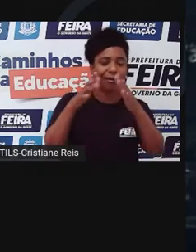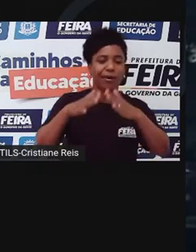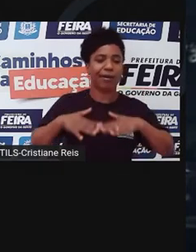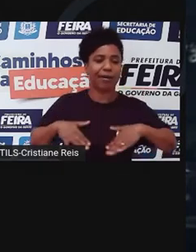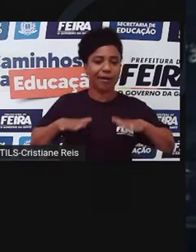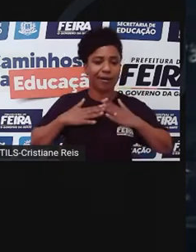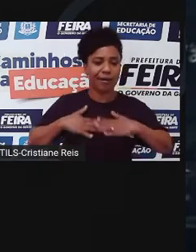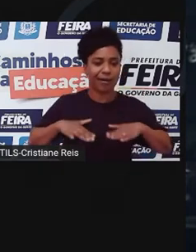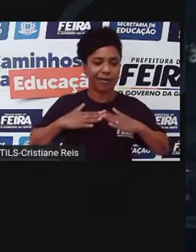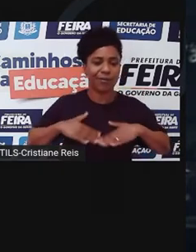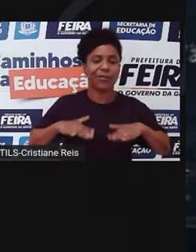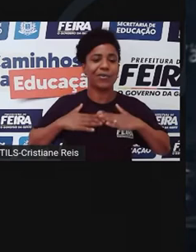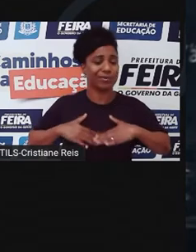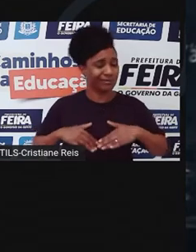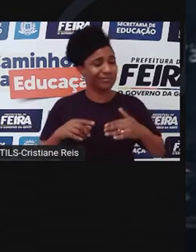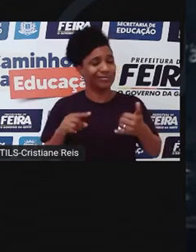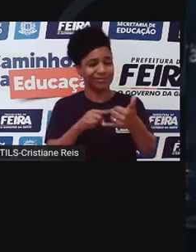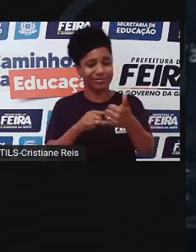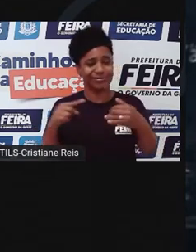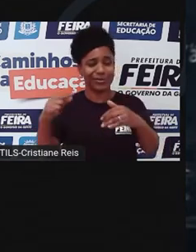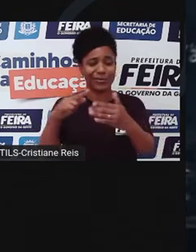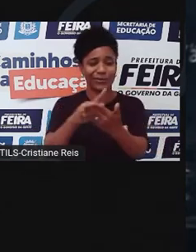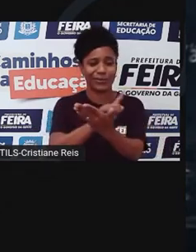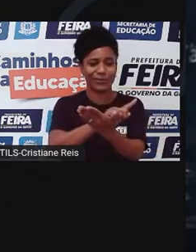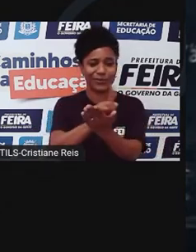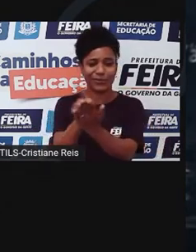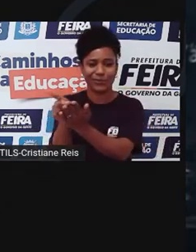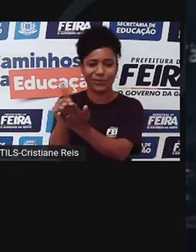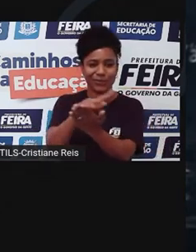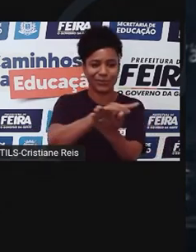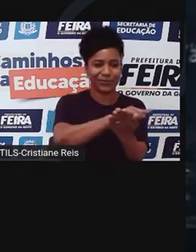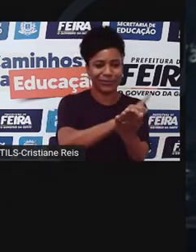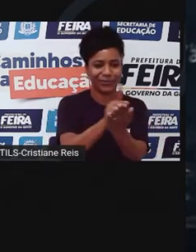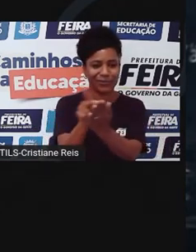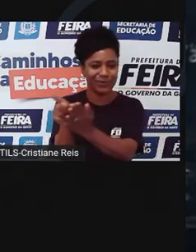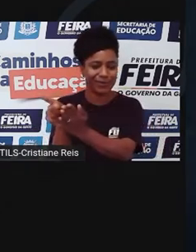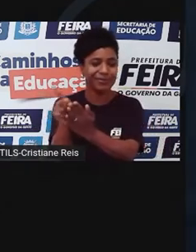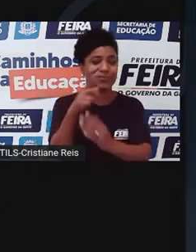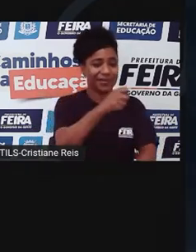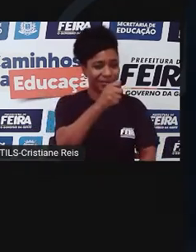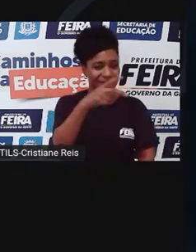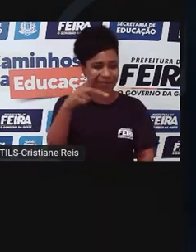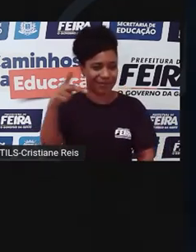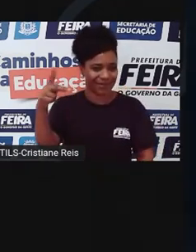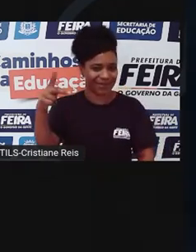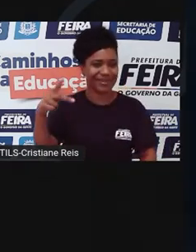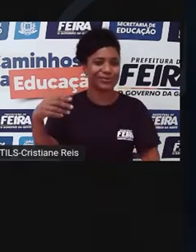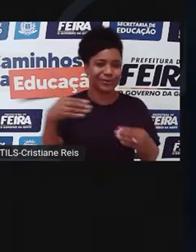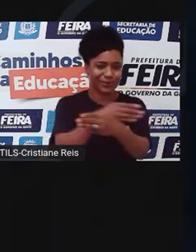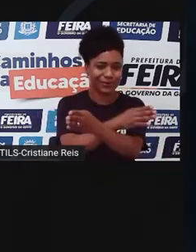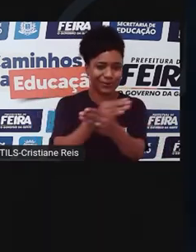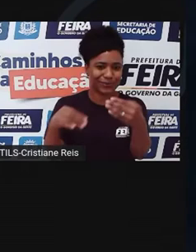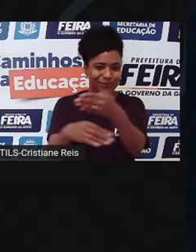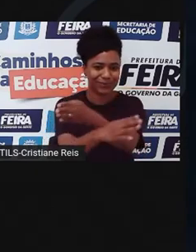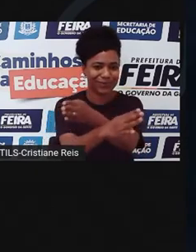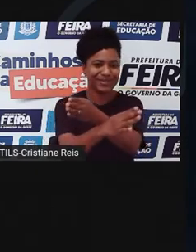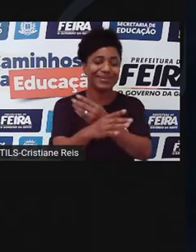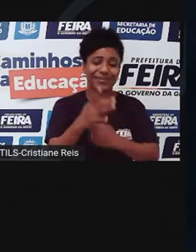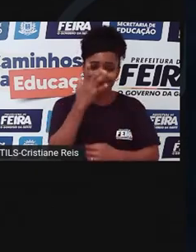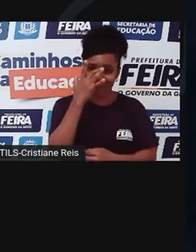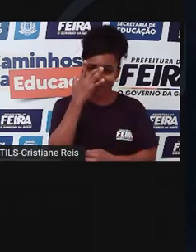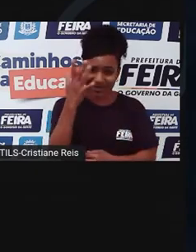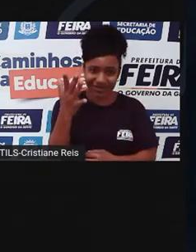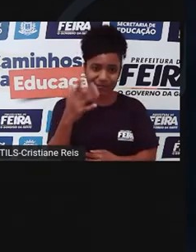mais congestionados. Em parte, é isso que você faz quando usa aplicativos para cortar caminho. Nas palavras de Eric Segal, no